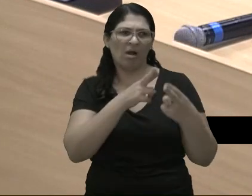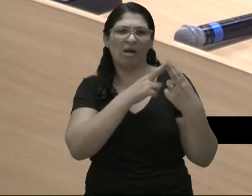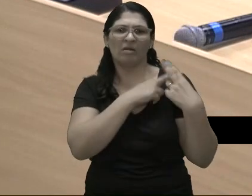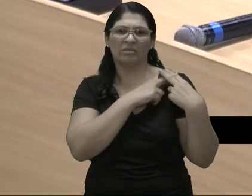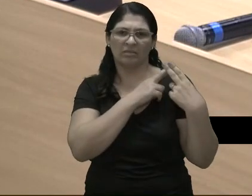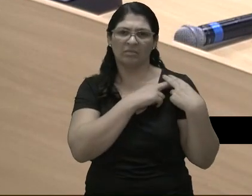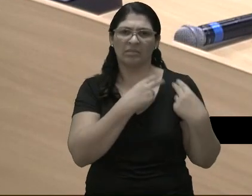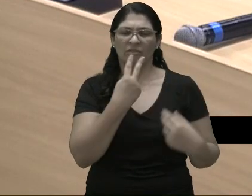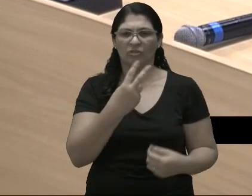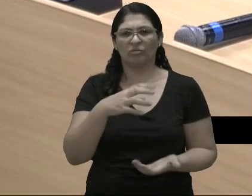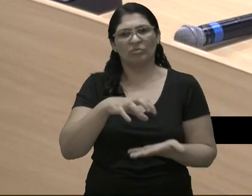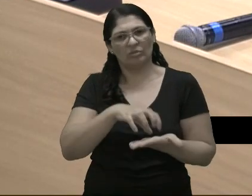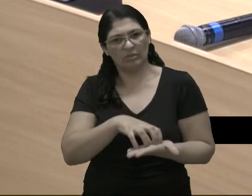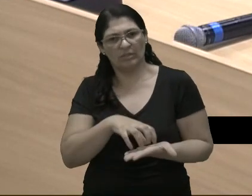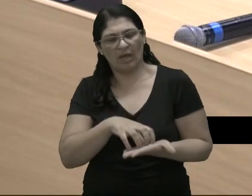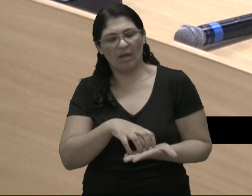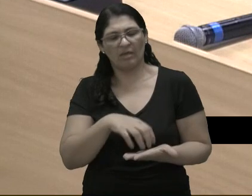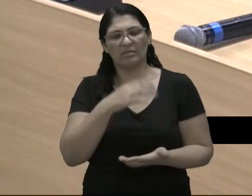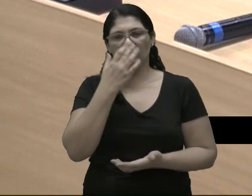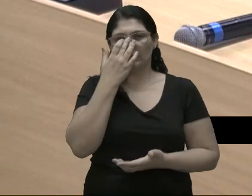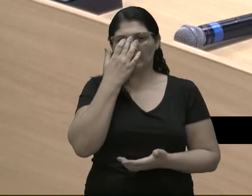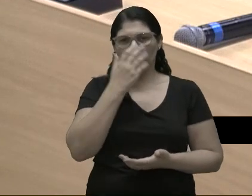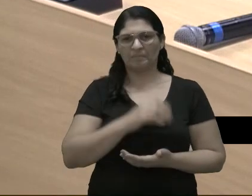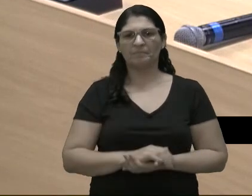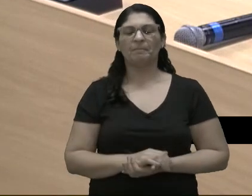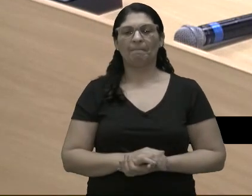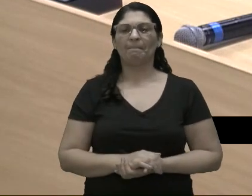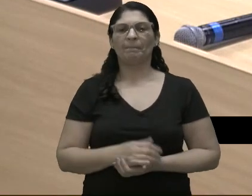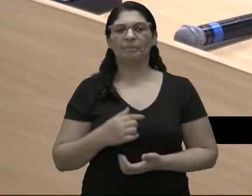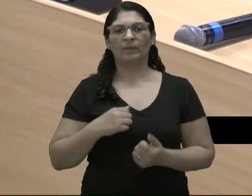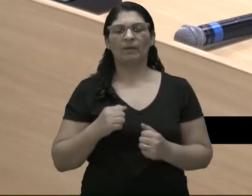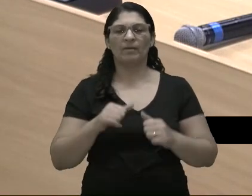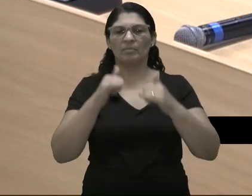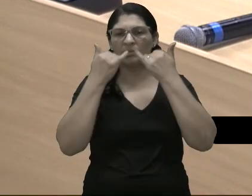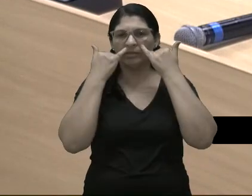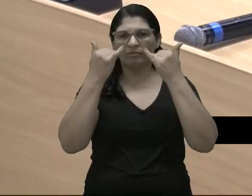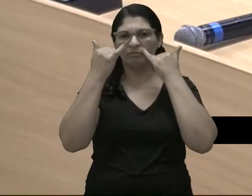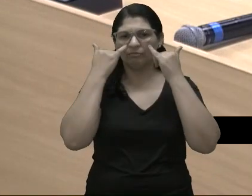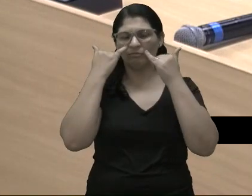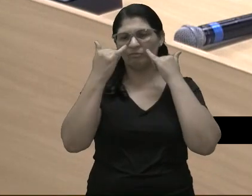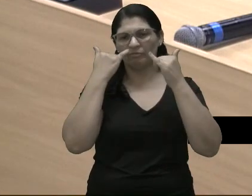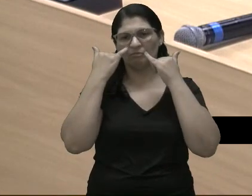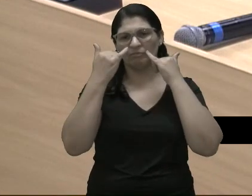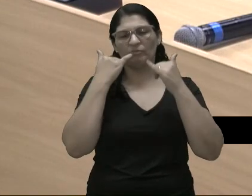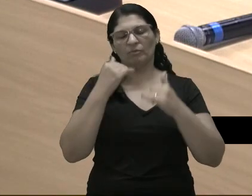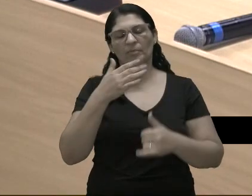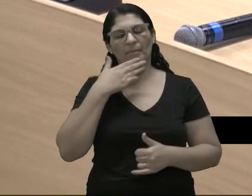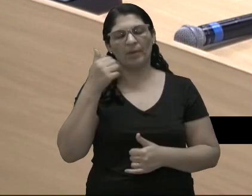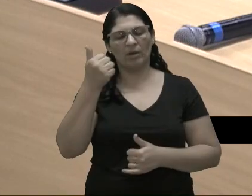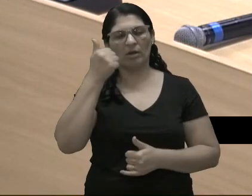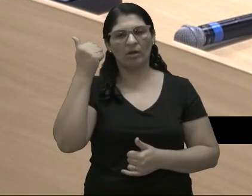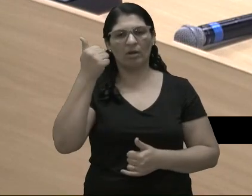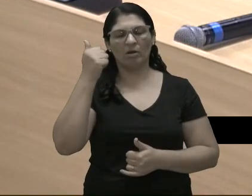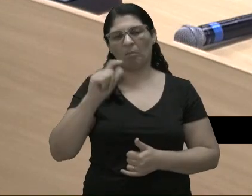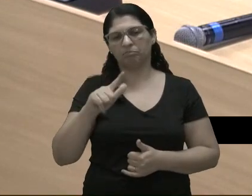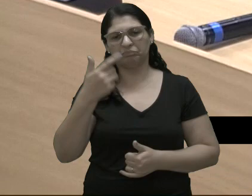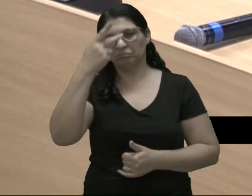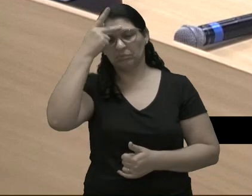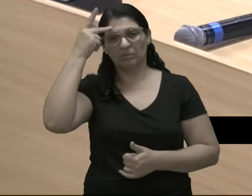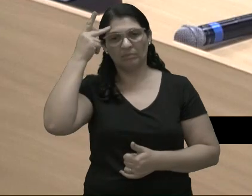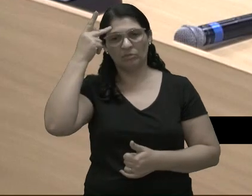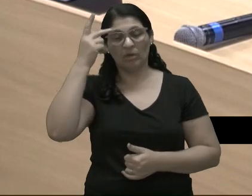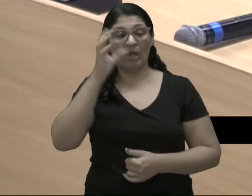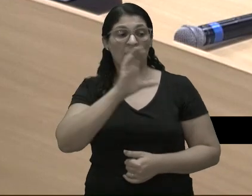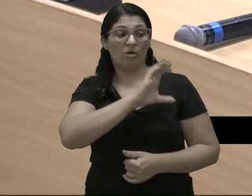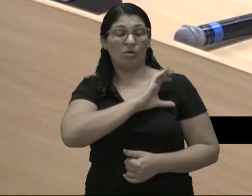de duas unidades, tá? Aí o CREMESP vai poder informar o senhor melhor sobre esse parecer. E quem fica lá são os